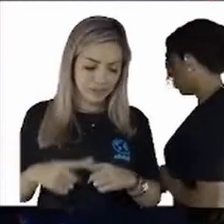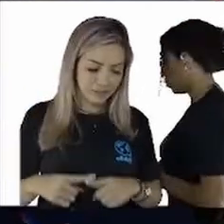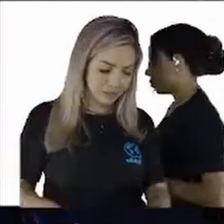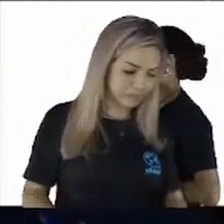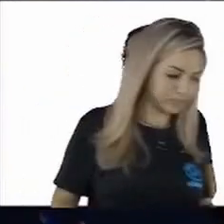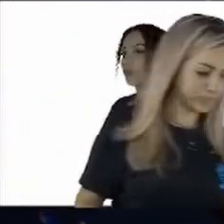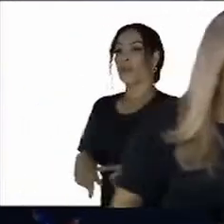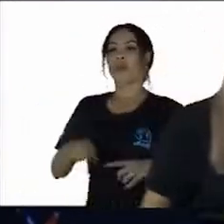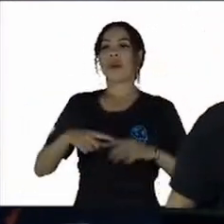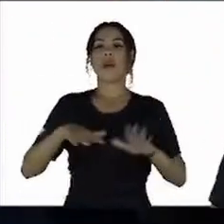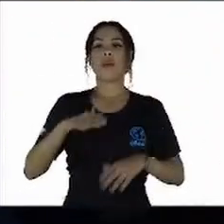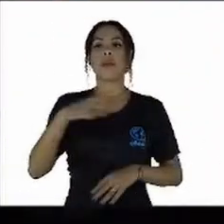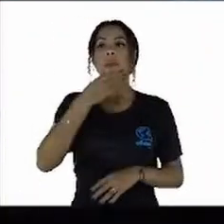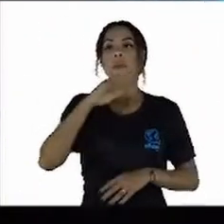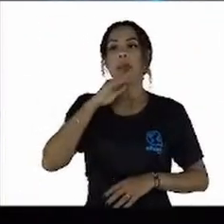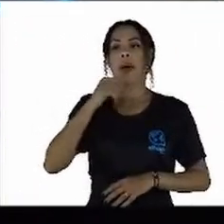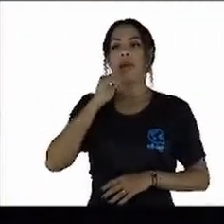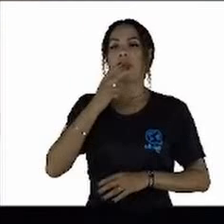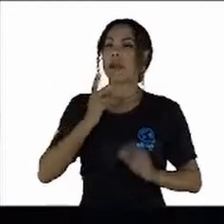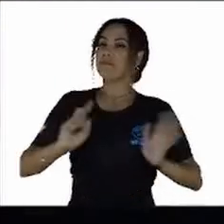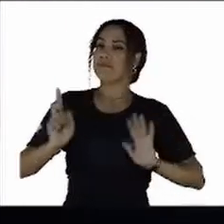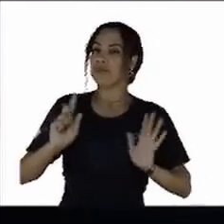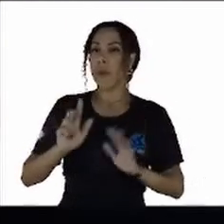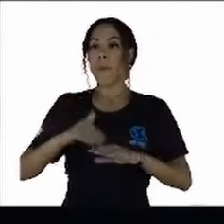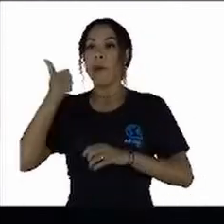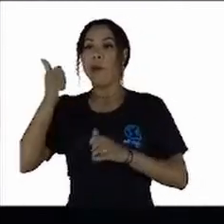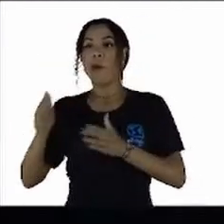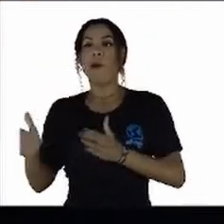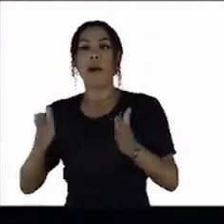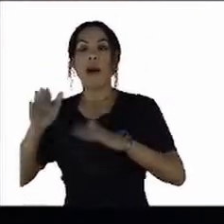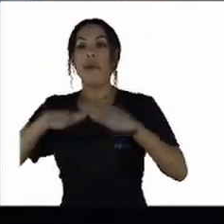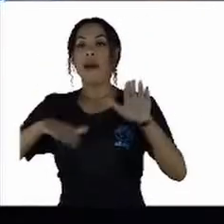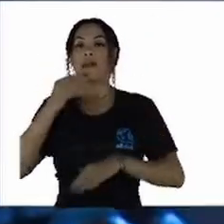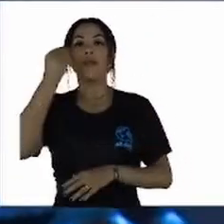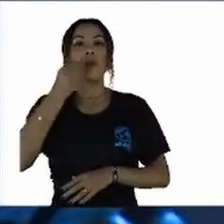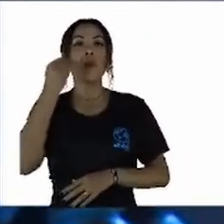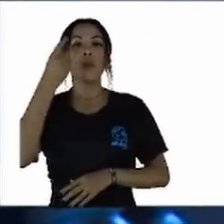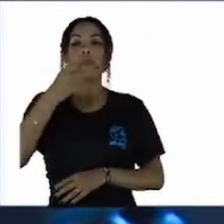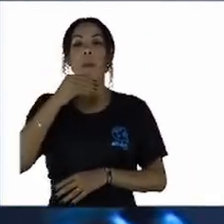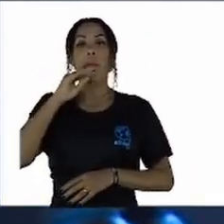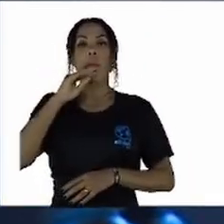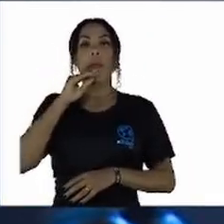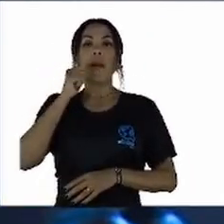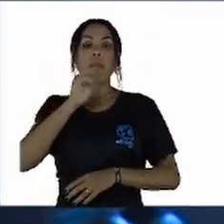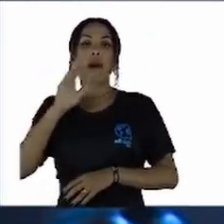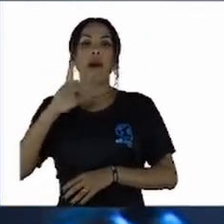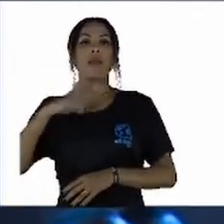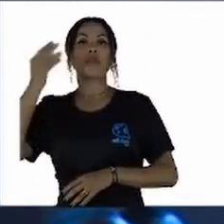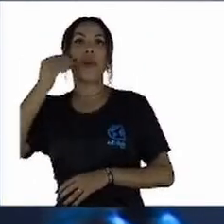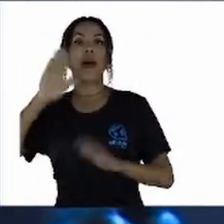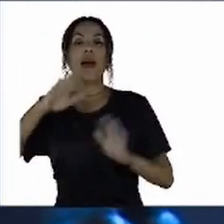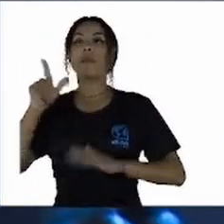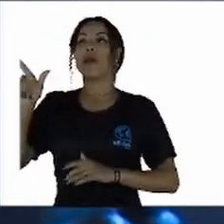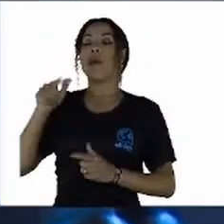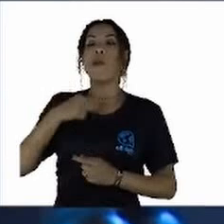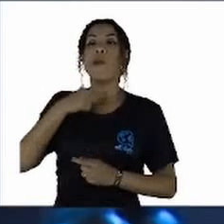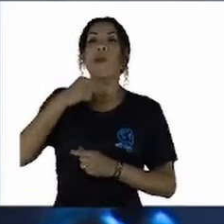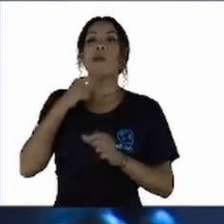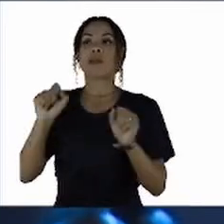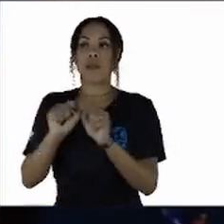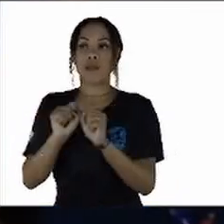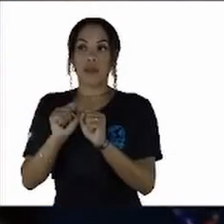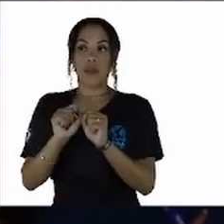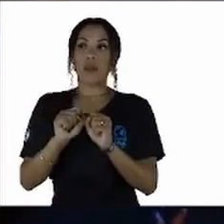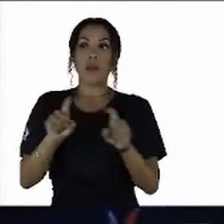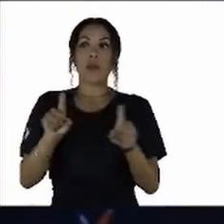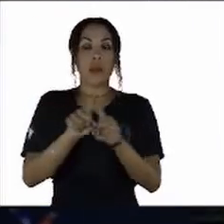seu pai ou sua mãe fala, não faz isso, vai por esse caminho. Às vezes é uma experiência que os teus pais tiveram, às vezes é uma não realização que eles têm, porque tem isso muito